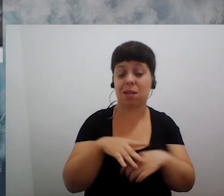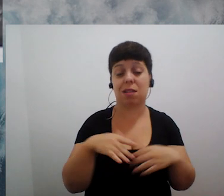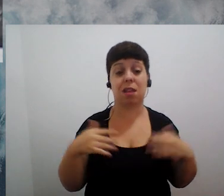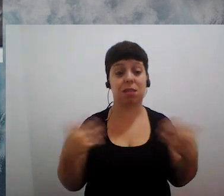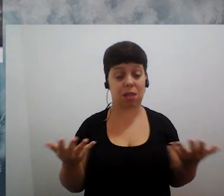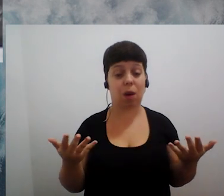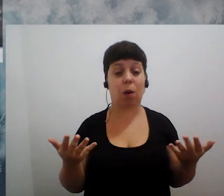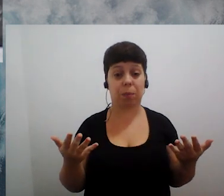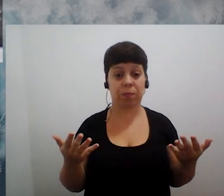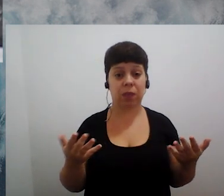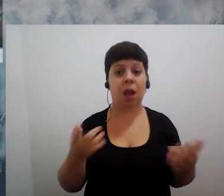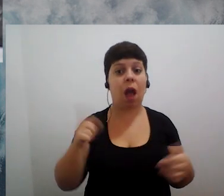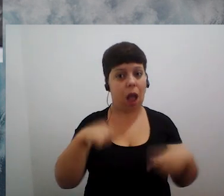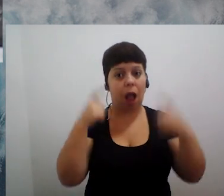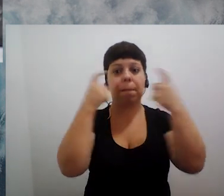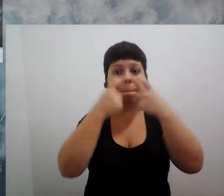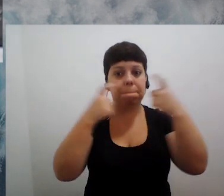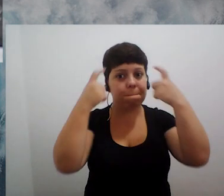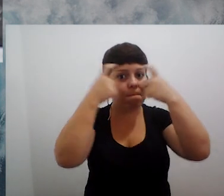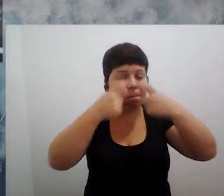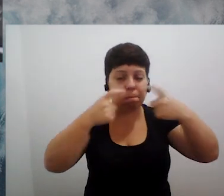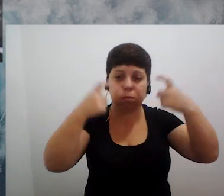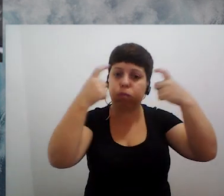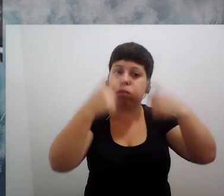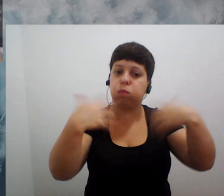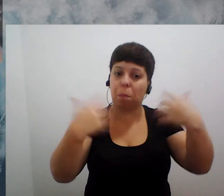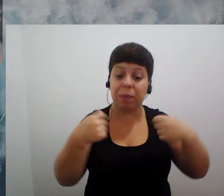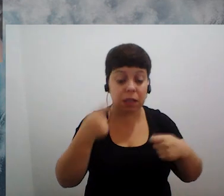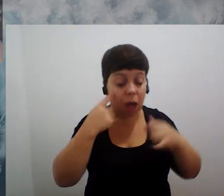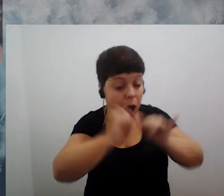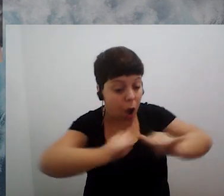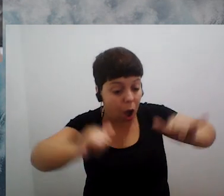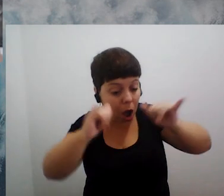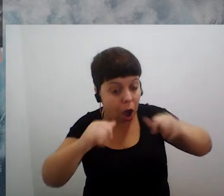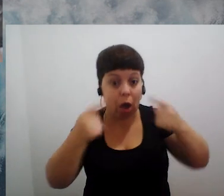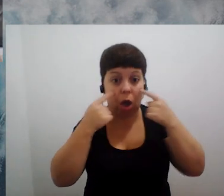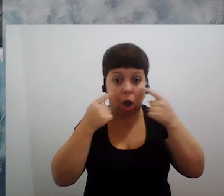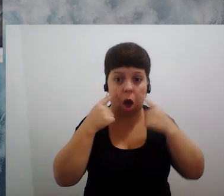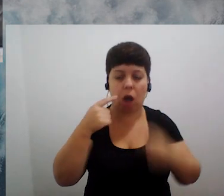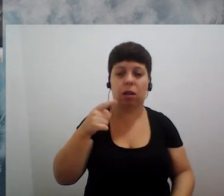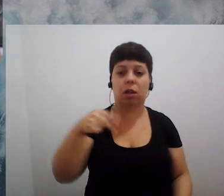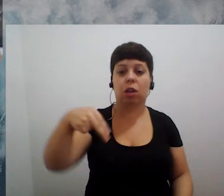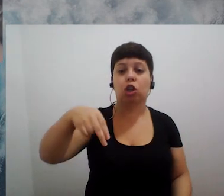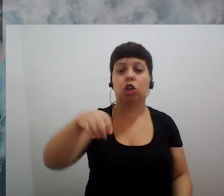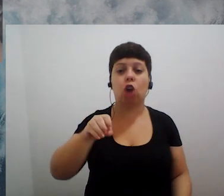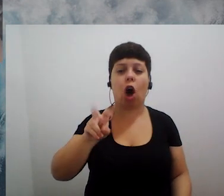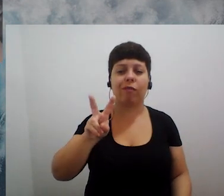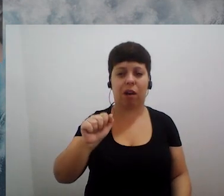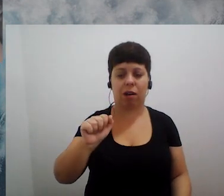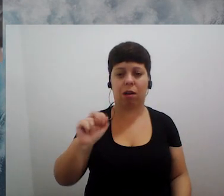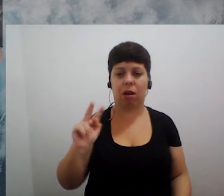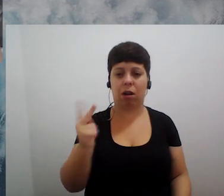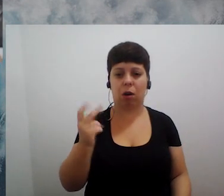que isso pode trazer. Então, gente, é muito preocupante. A gente precisa trazer isso, trazer para o pessoal. Olha, a Nova